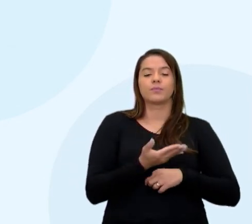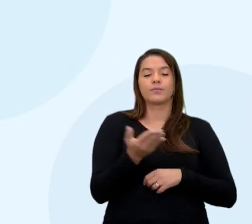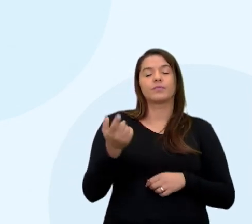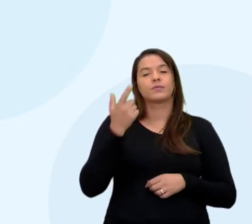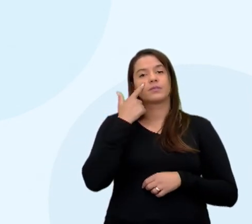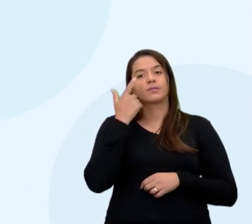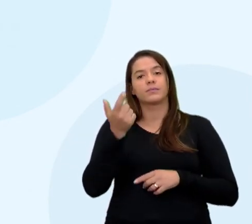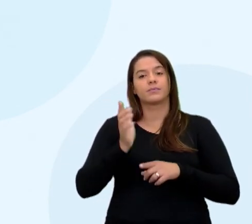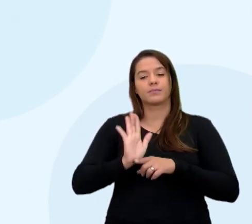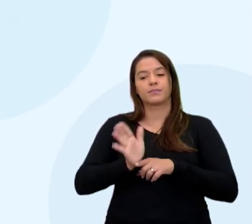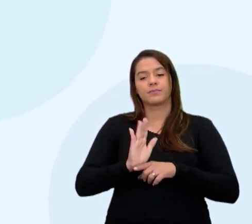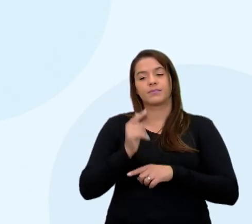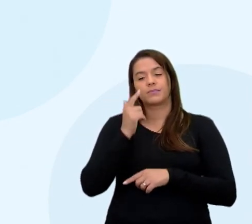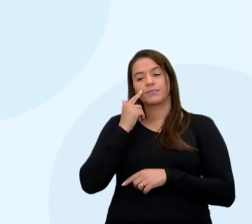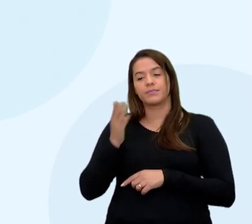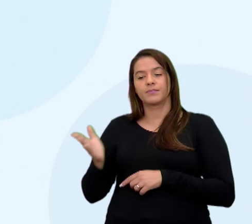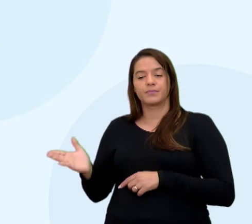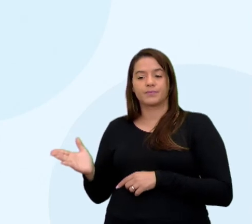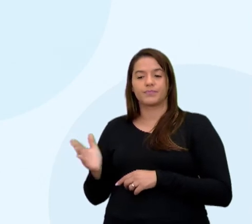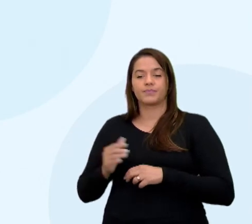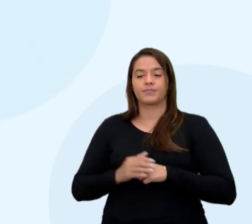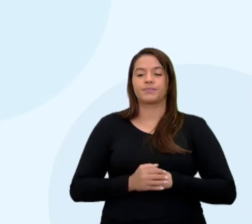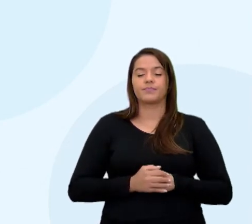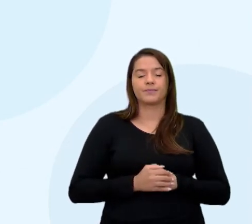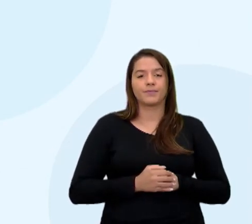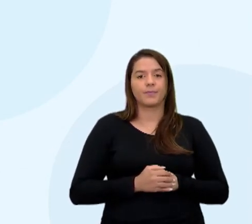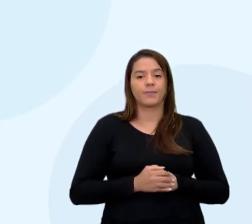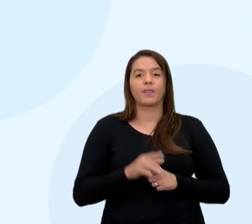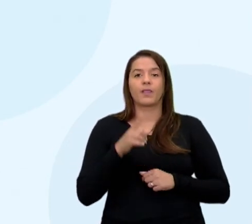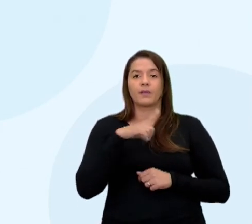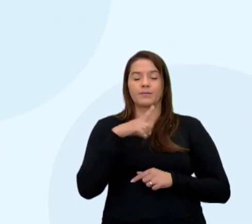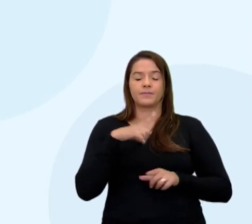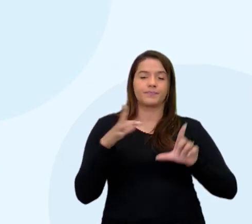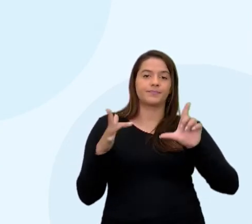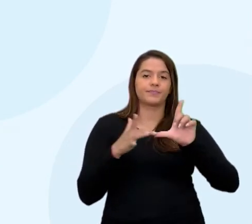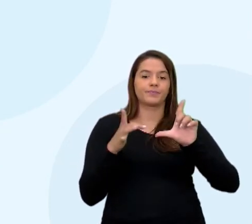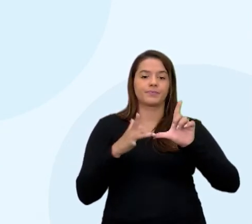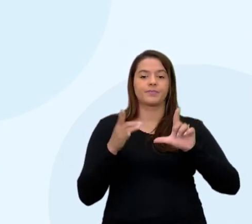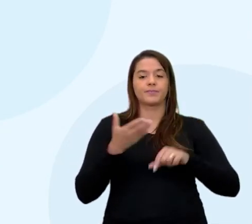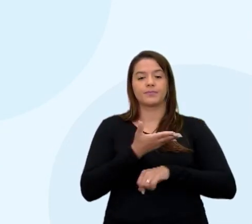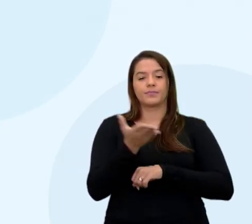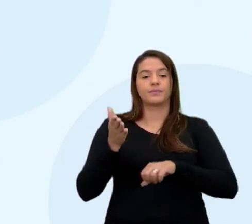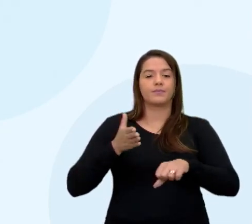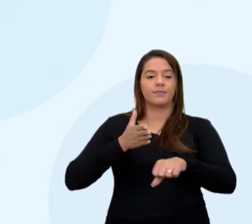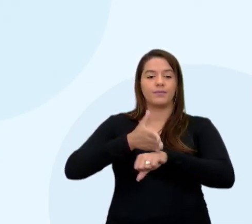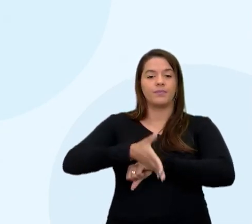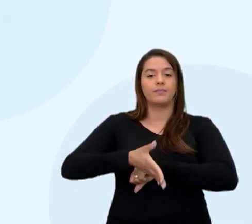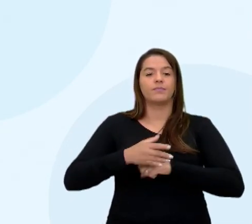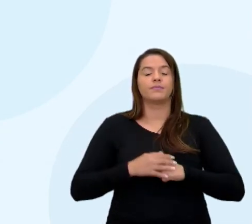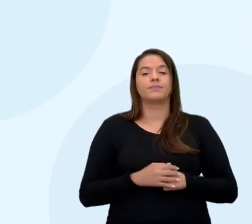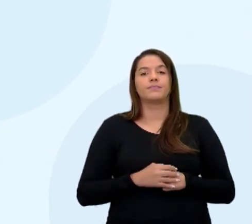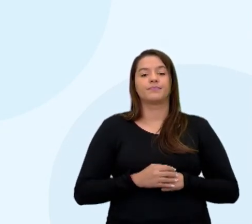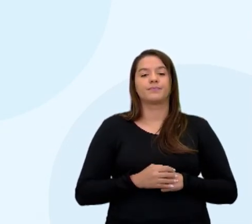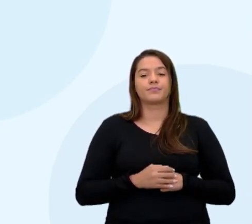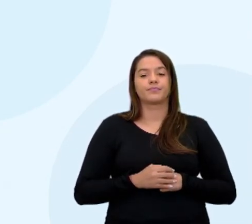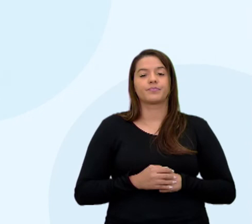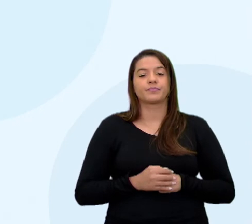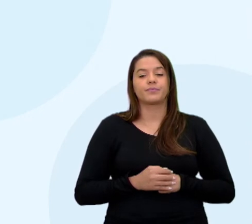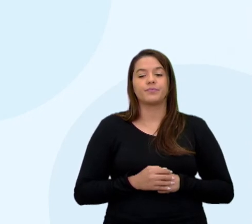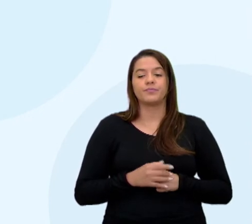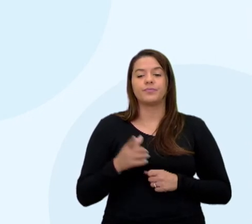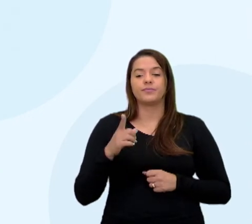Sísmicas e o Interior da Terra. E aí tem um link para vocês acessarem. Então vocês têm